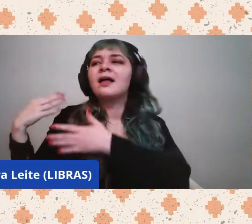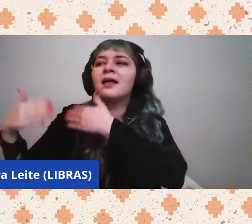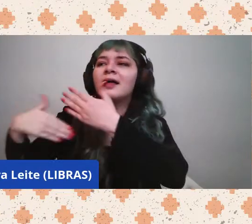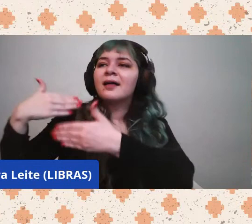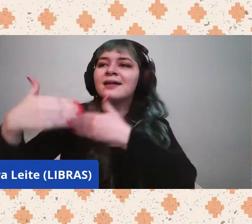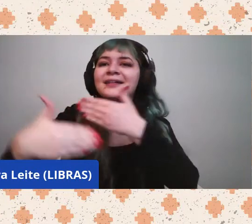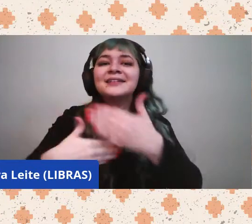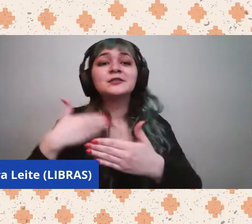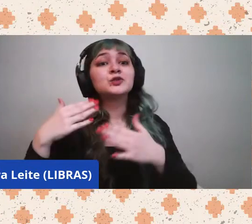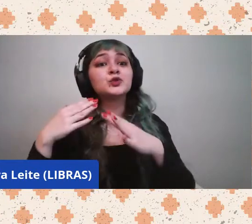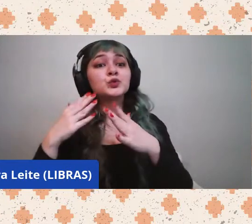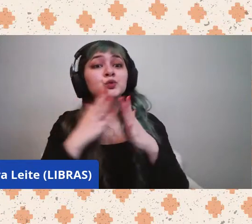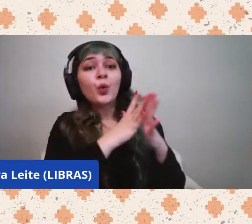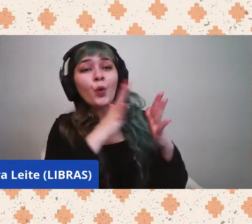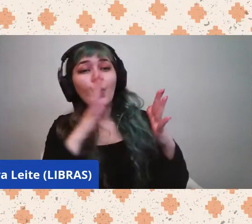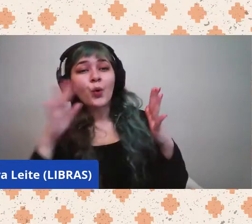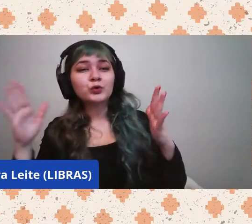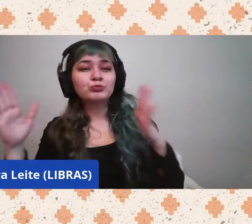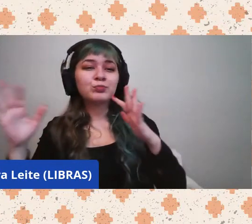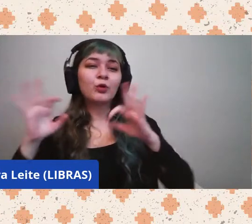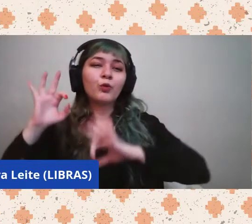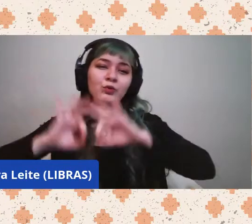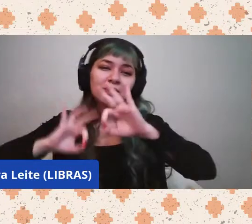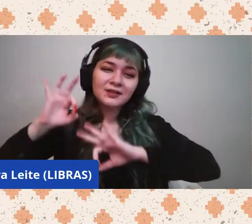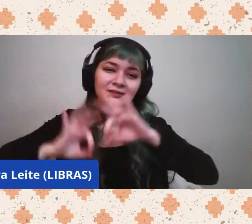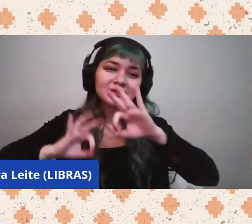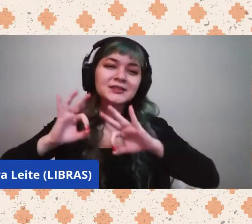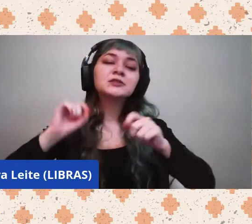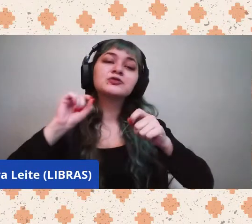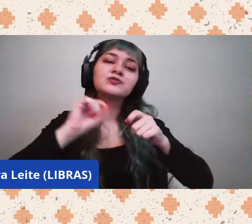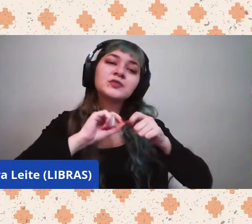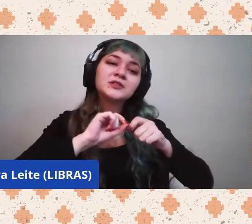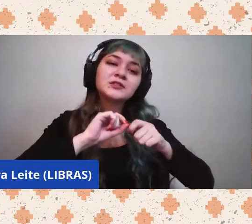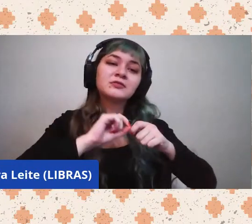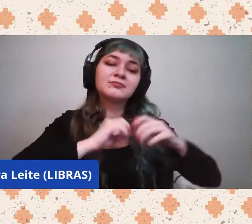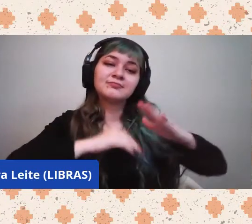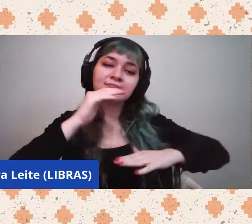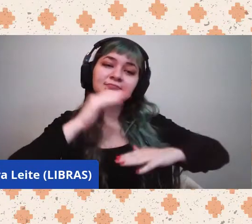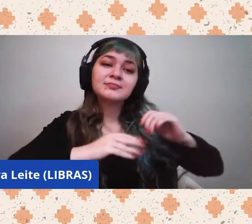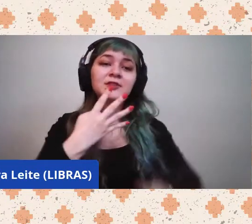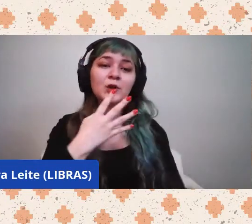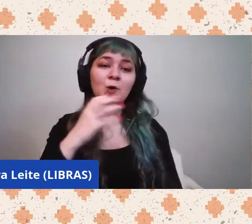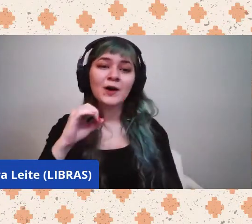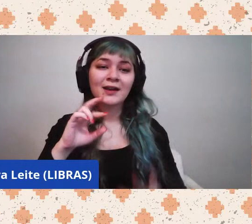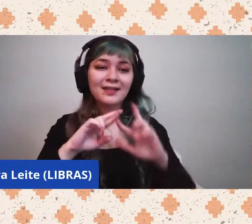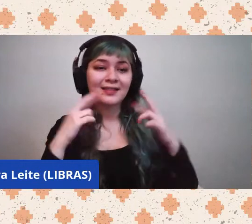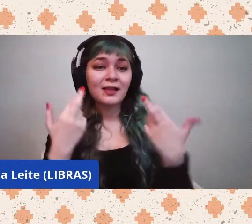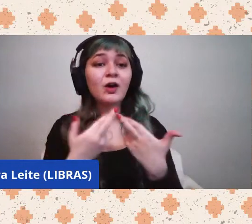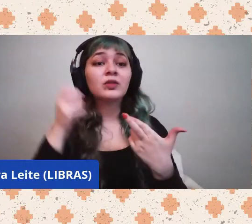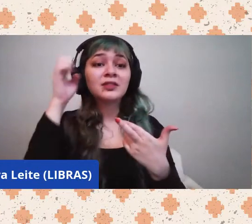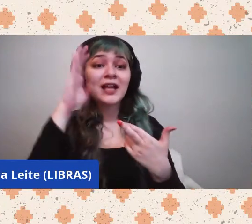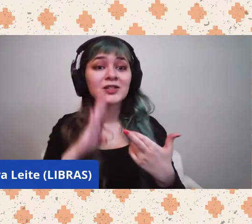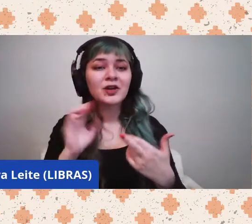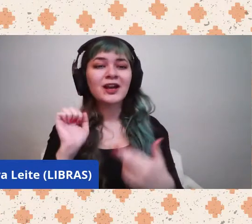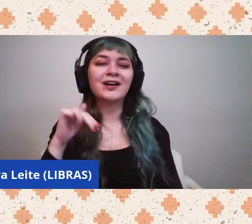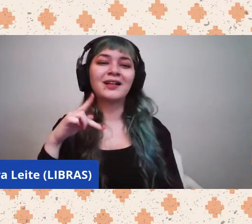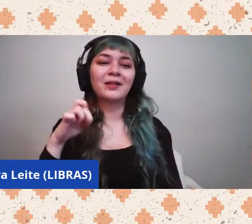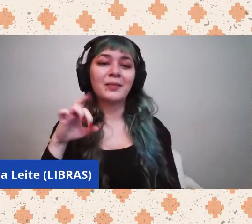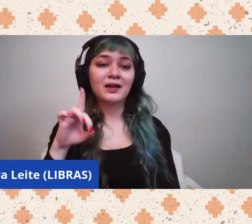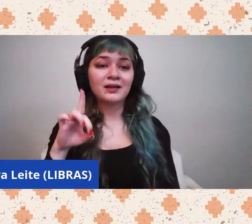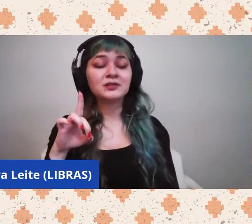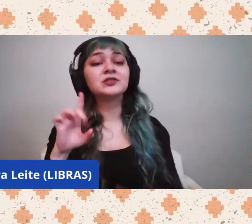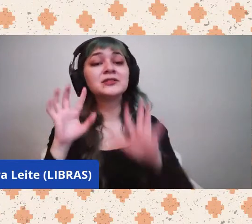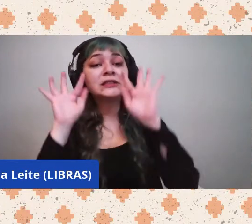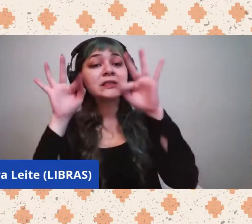que tivemos organizando e realizando nossa 40ª reunião nacional da ANPEd.